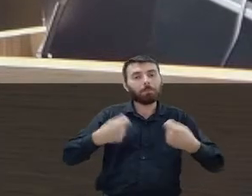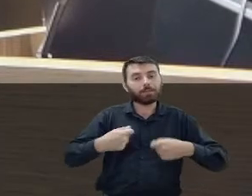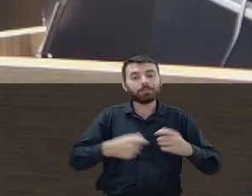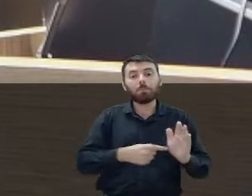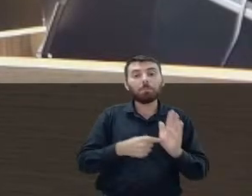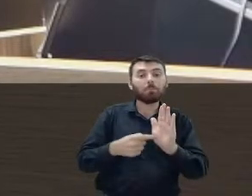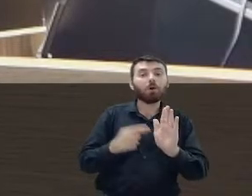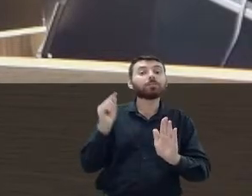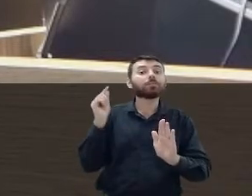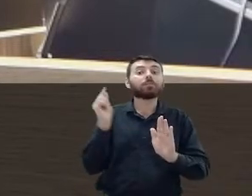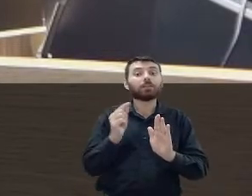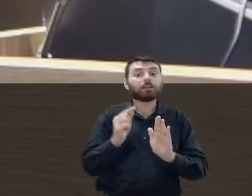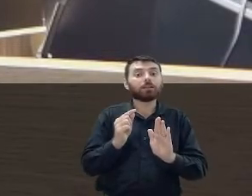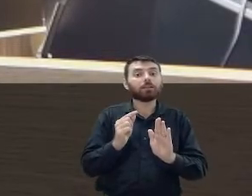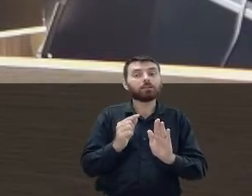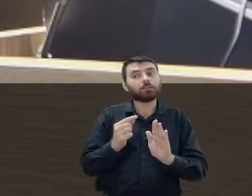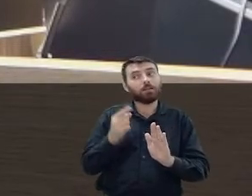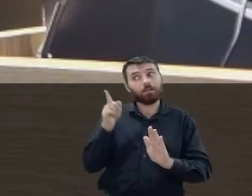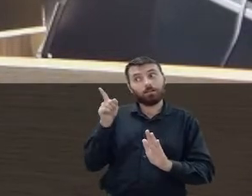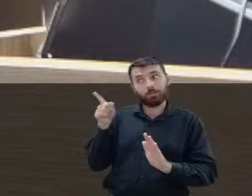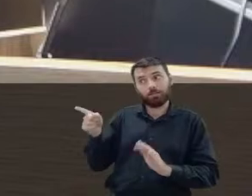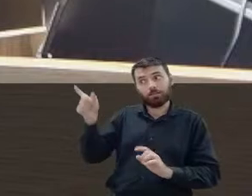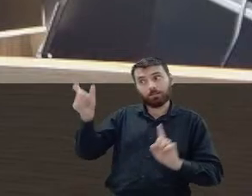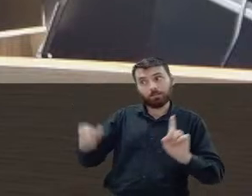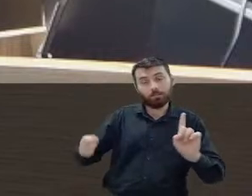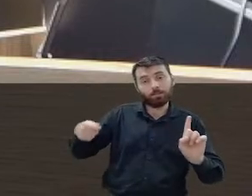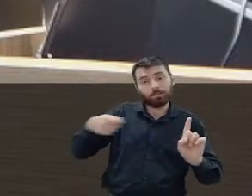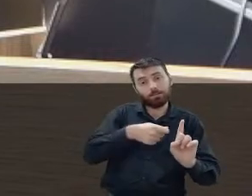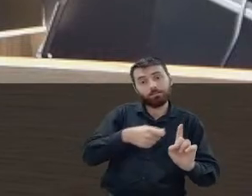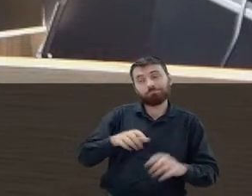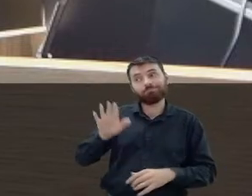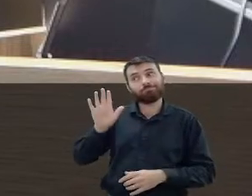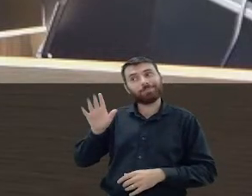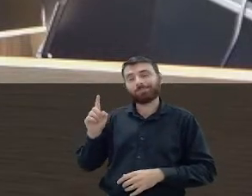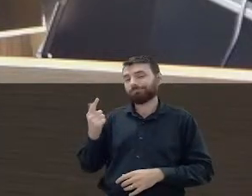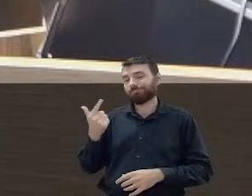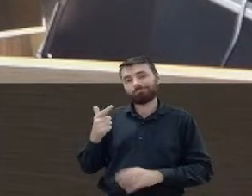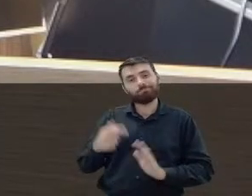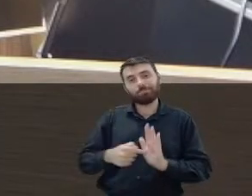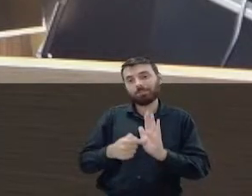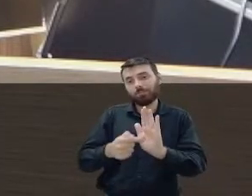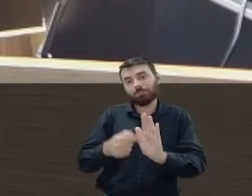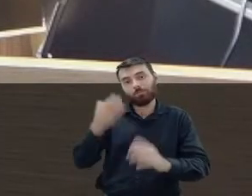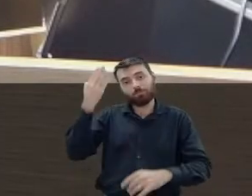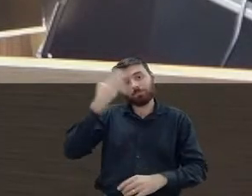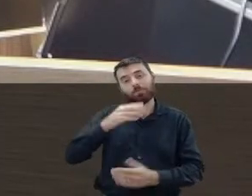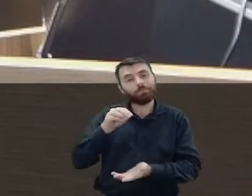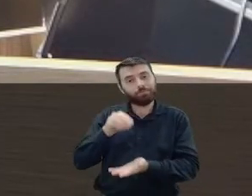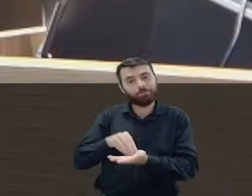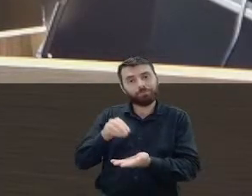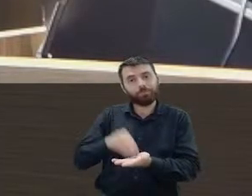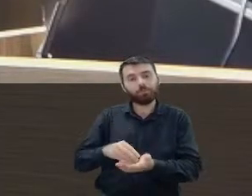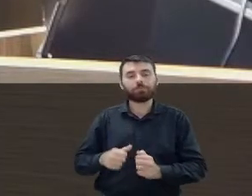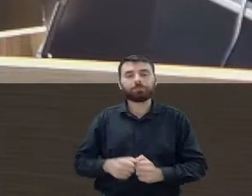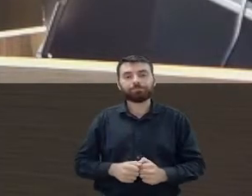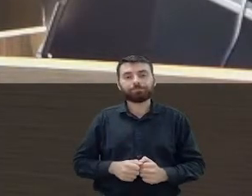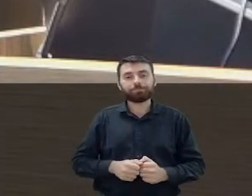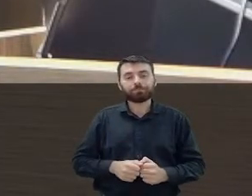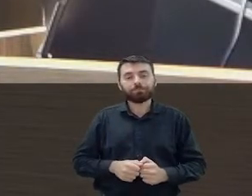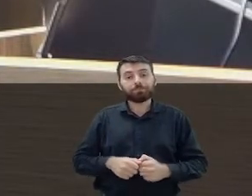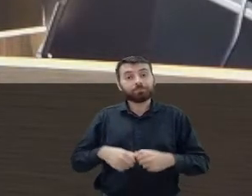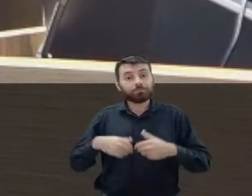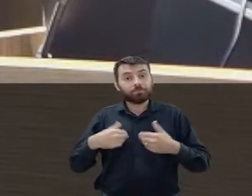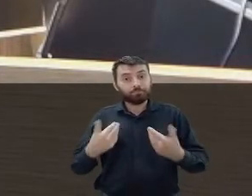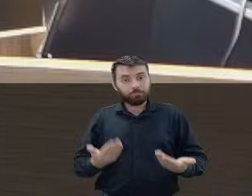a reclamante. Mais jurisprudência também apresento nesse sentido e concluo. Assim, nas hipóteses em que o trabalhador recebe a